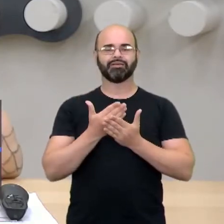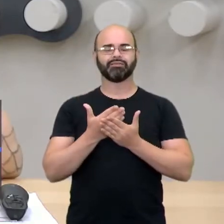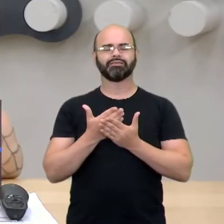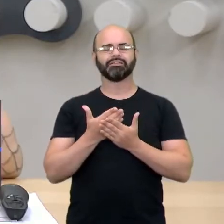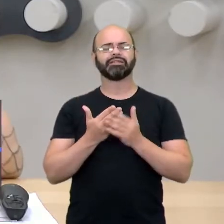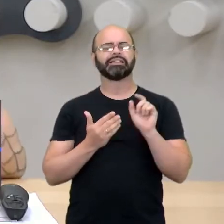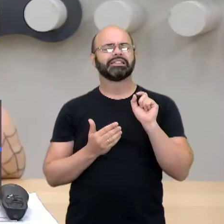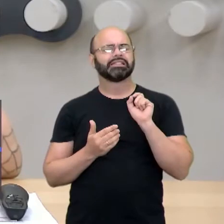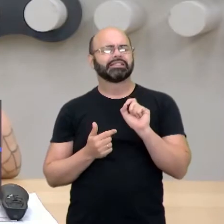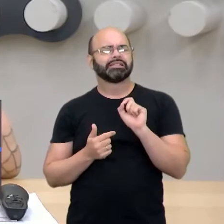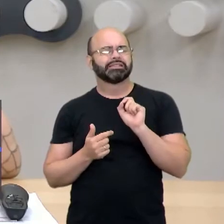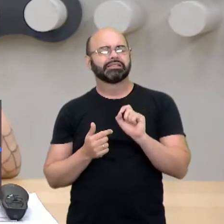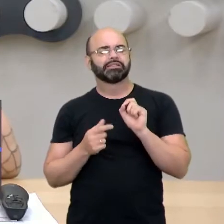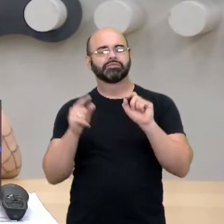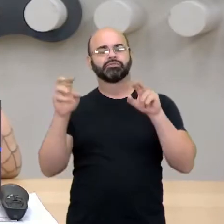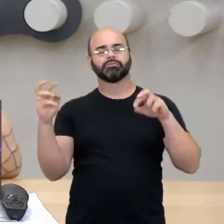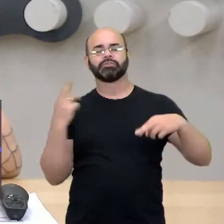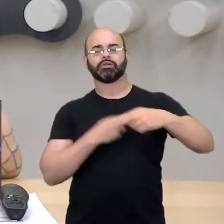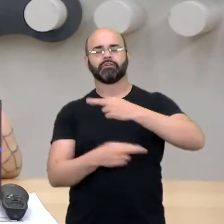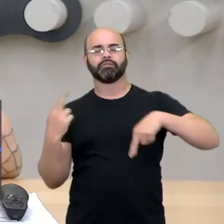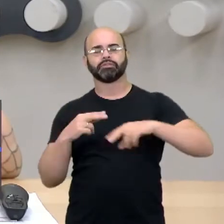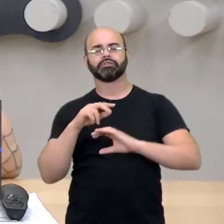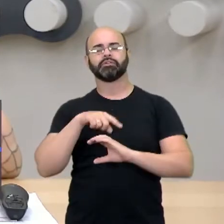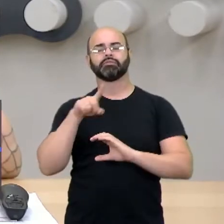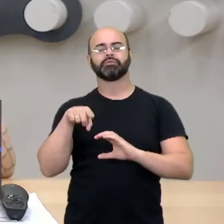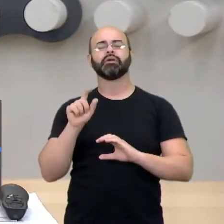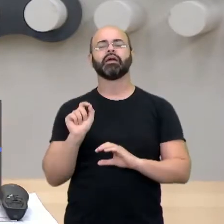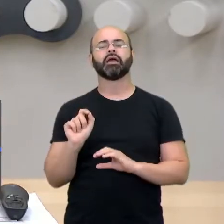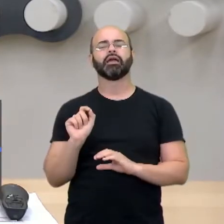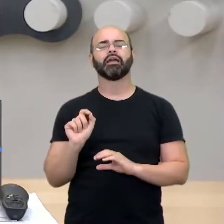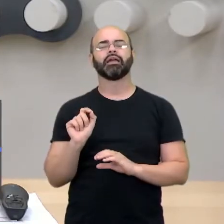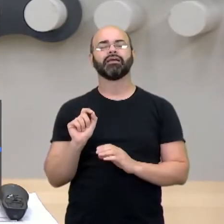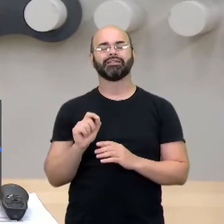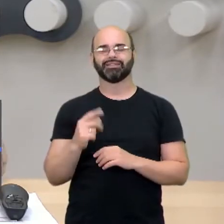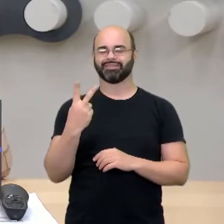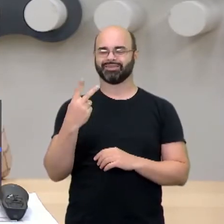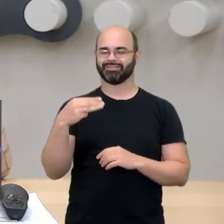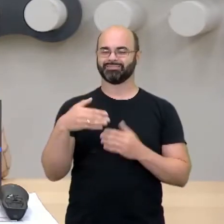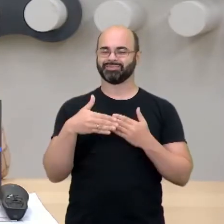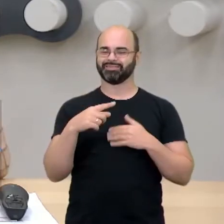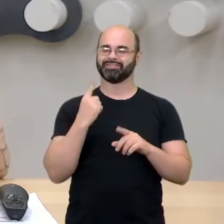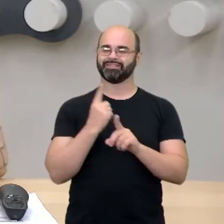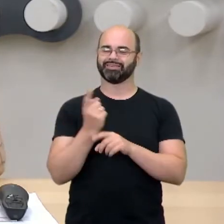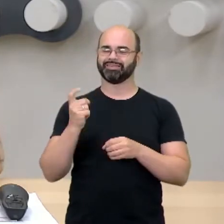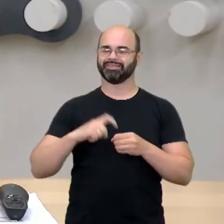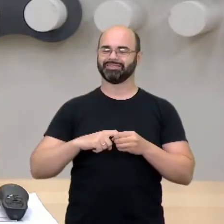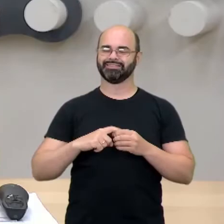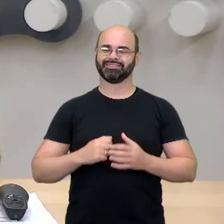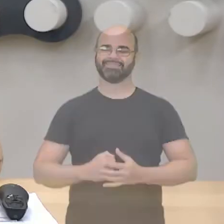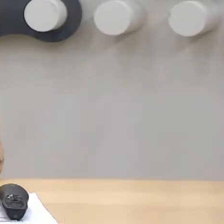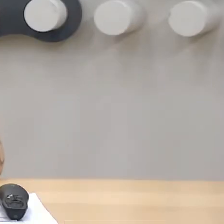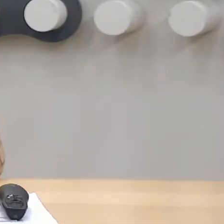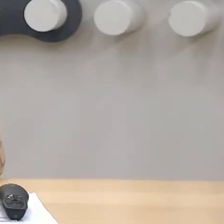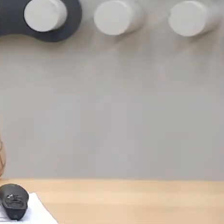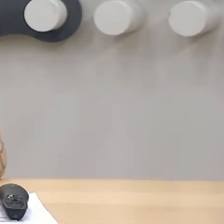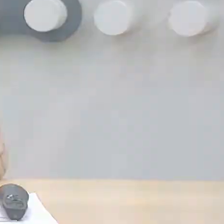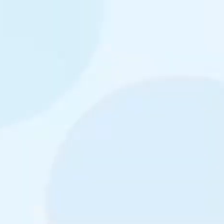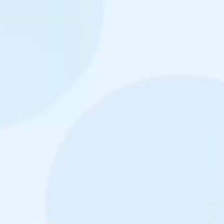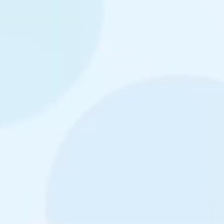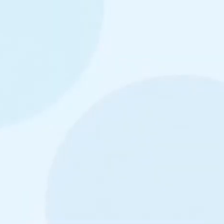servem para caracterizar a revolução científica vão pensar em dois minutinhos a gente se encontra lá